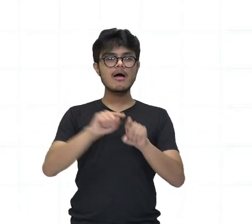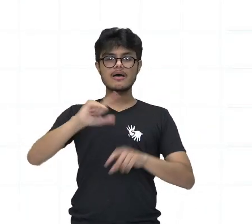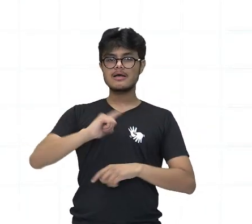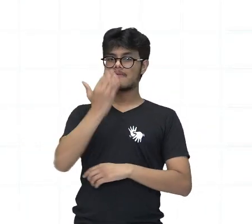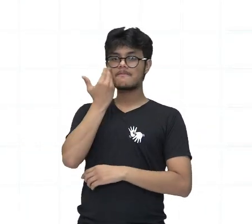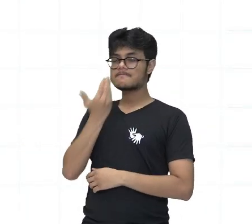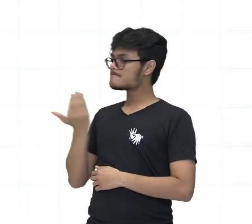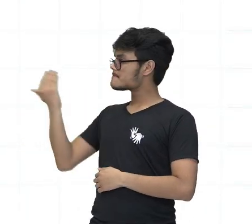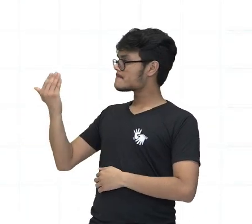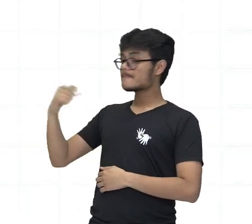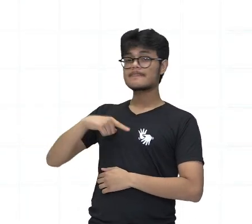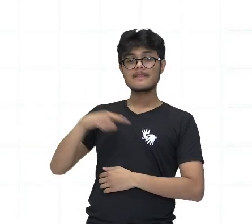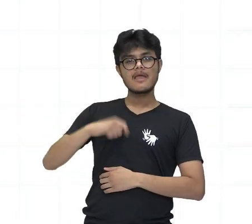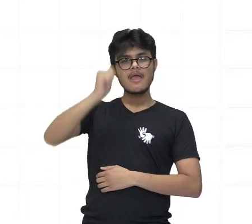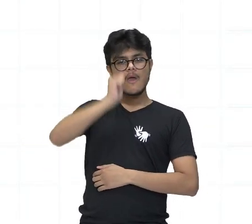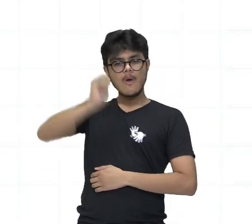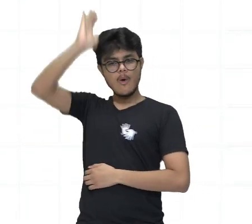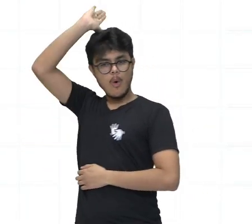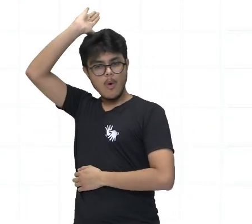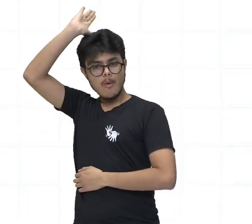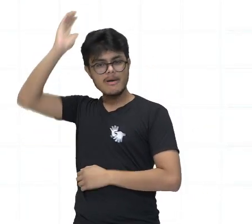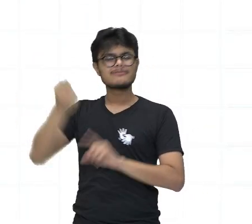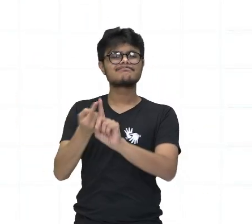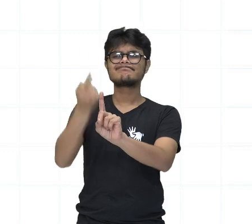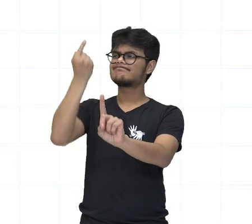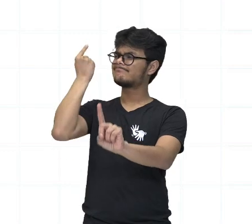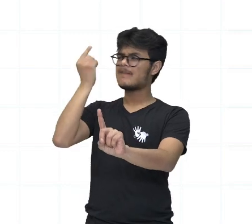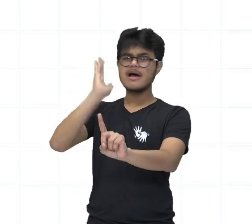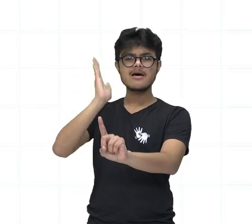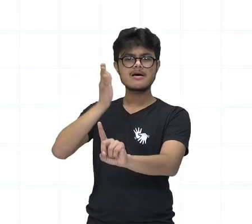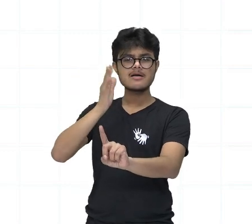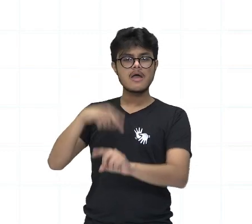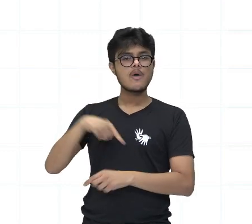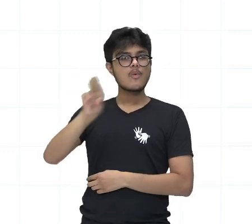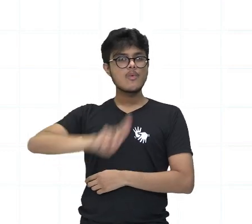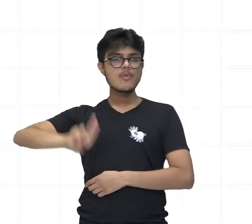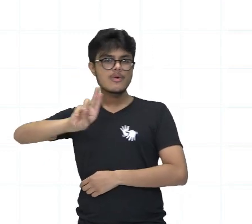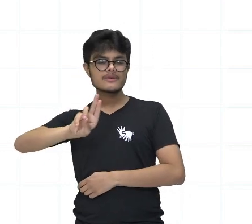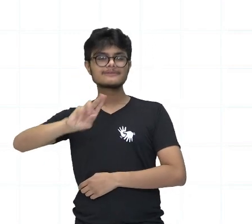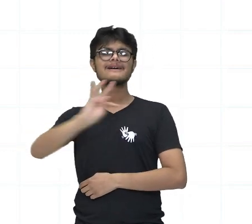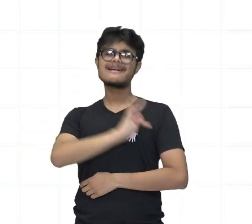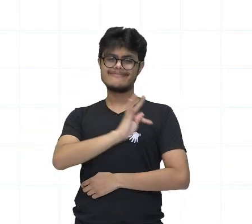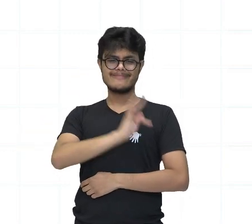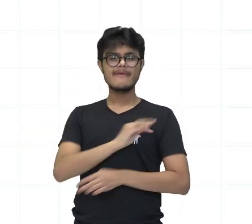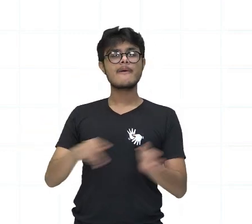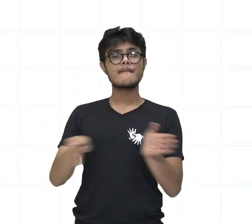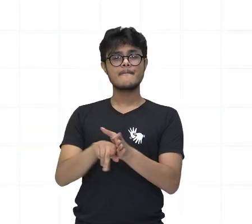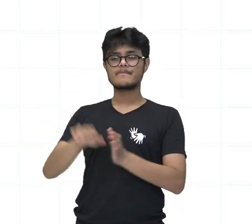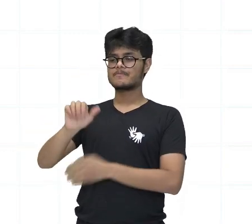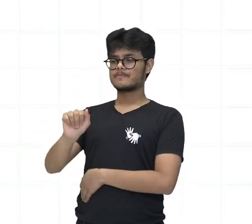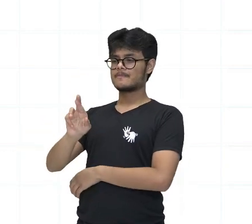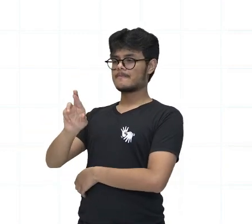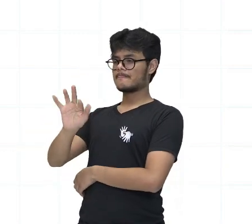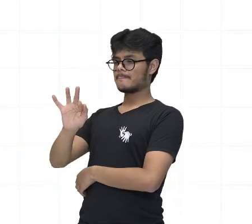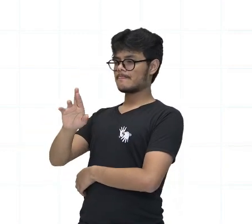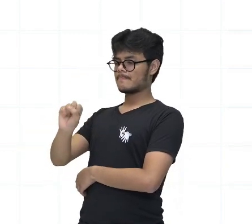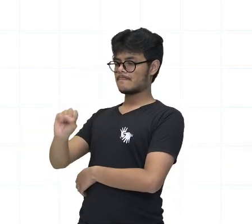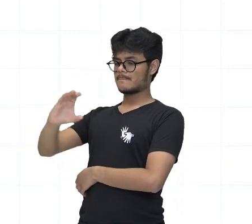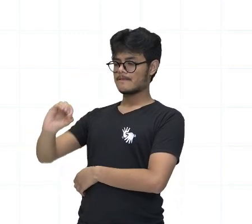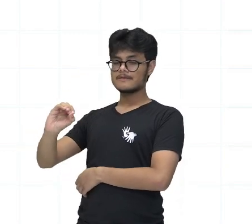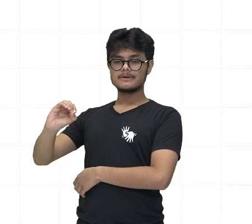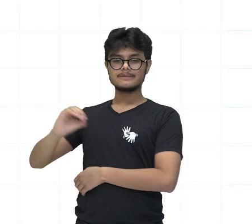principalmente em Roma Antiga, elas foram pintadas com essa técnica. Aqui nós